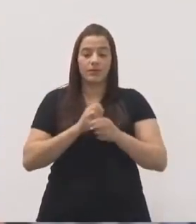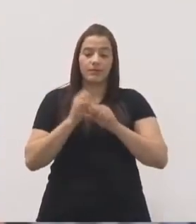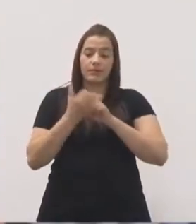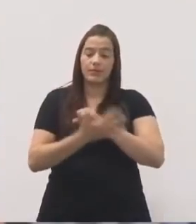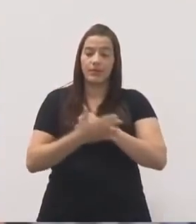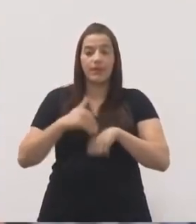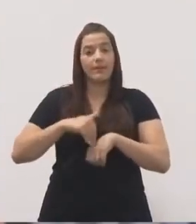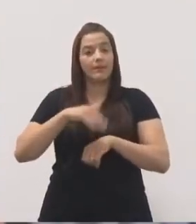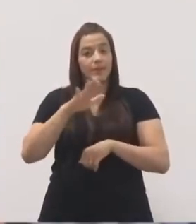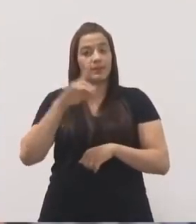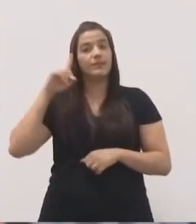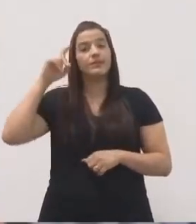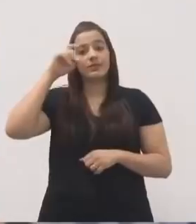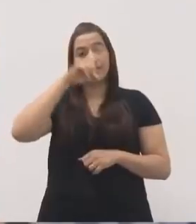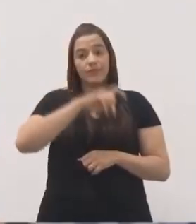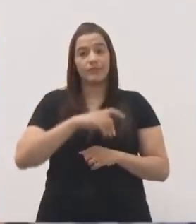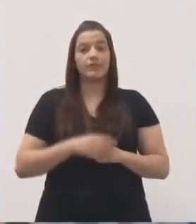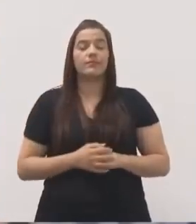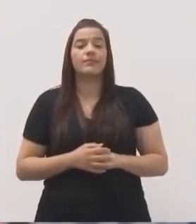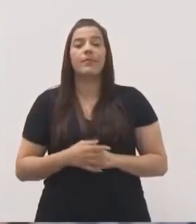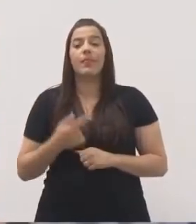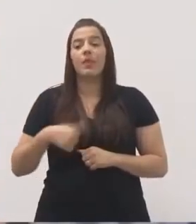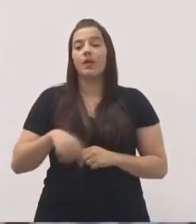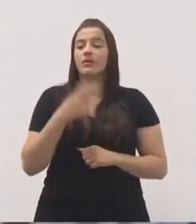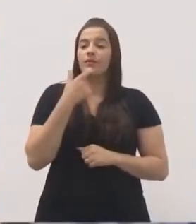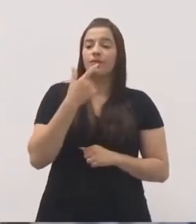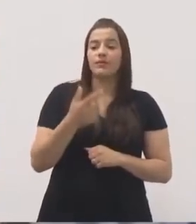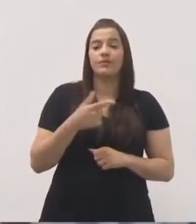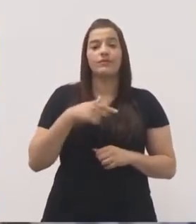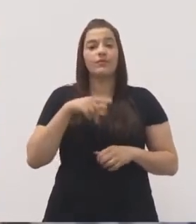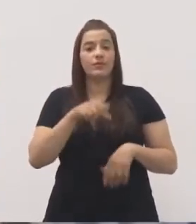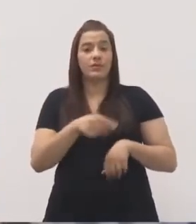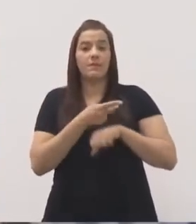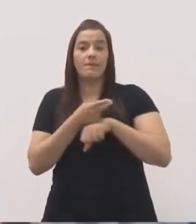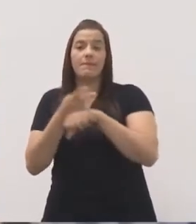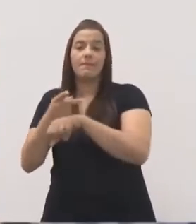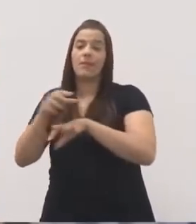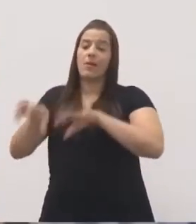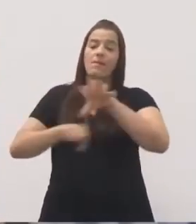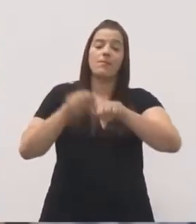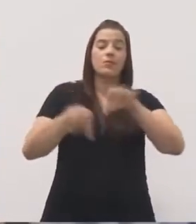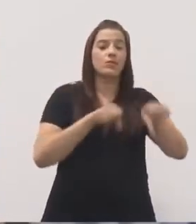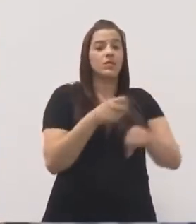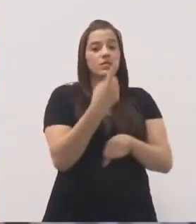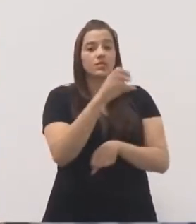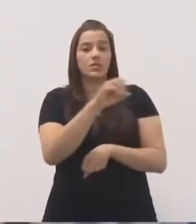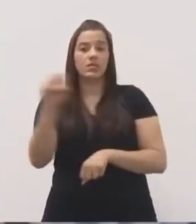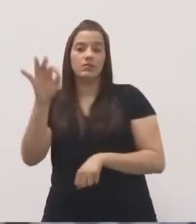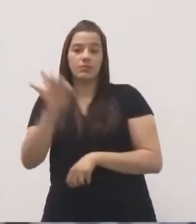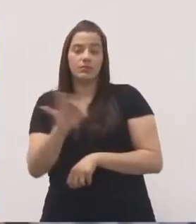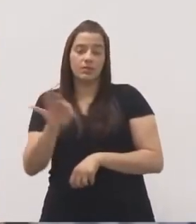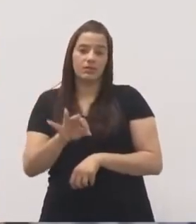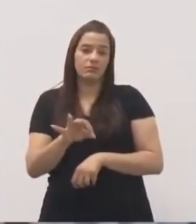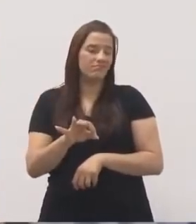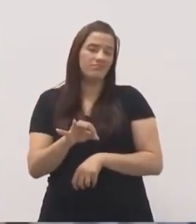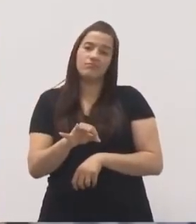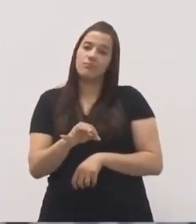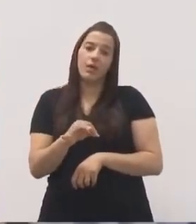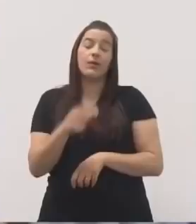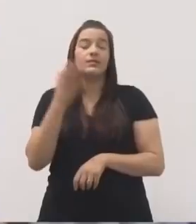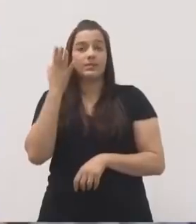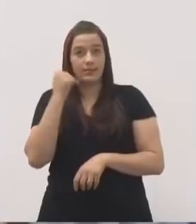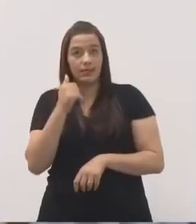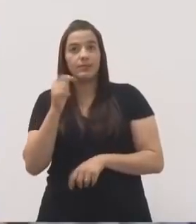mais difícil. A gente não está dizendo, busca ativa, 100% vai dar certo. Não, a gente quer o 100%, mas a gente entende